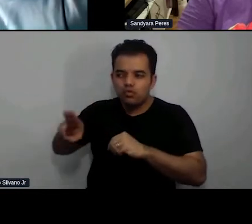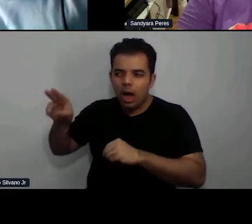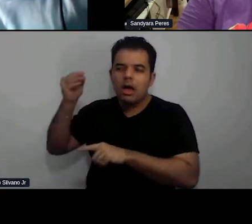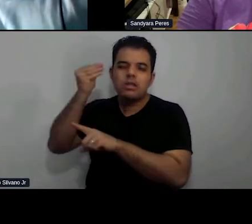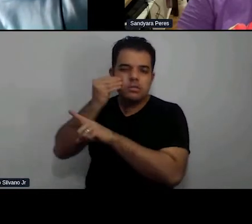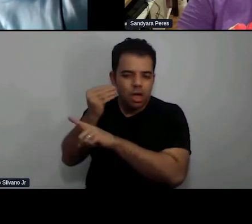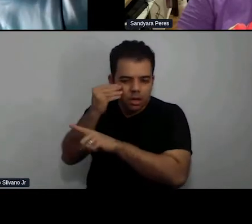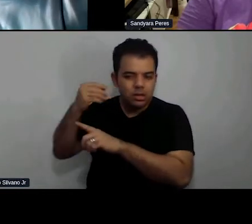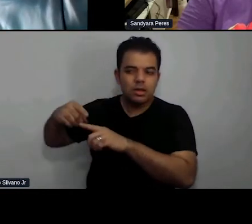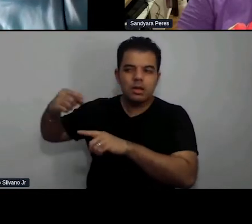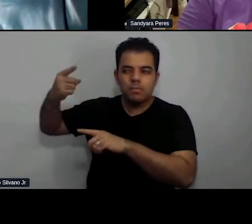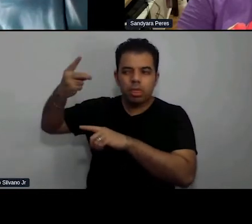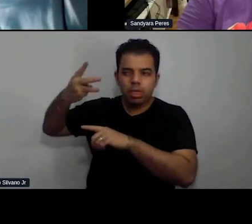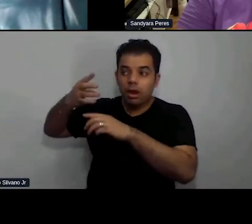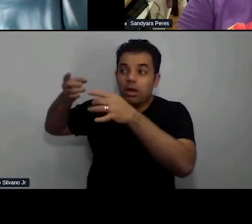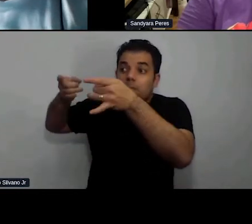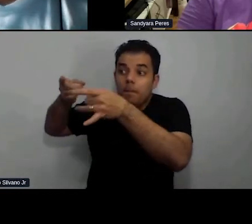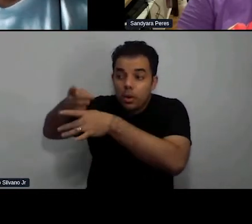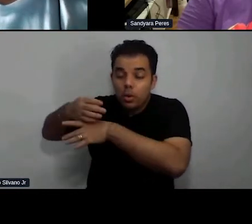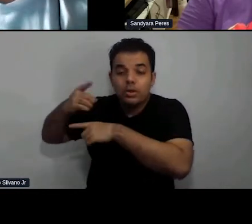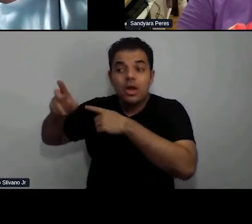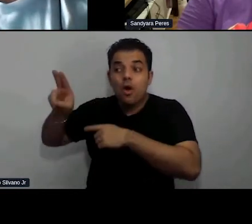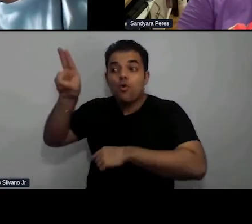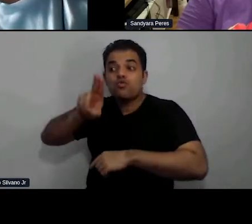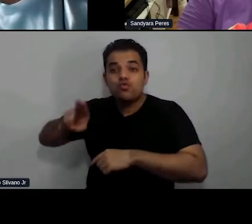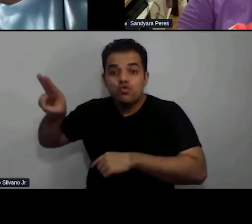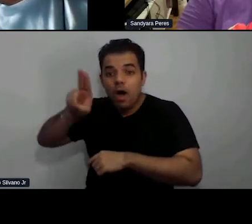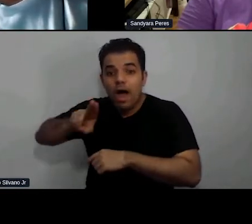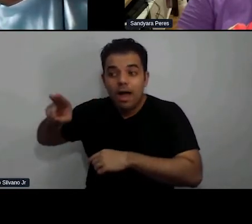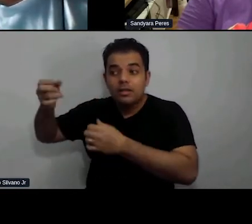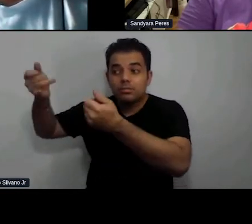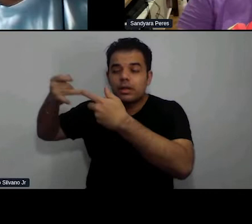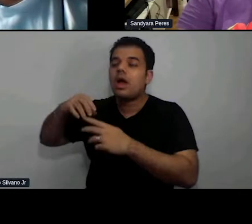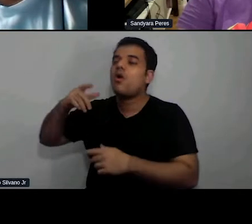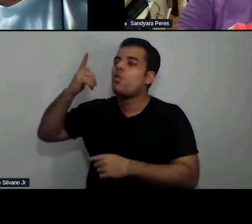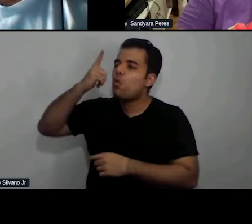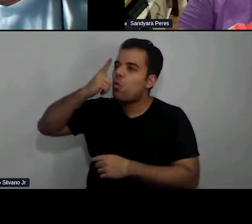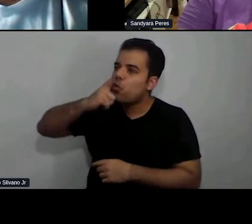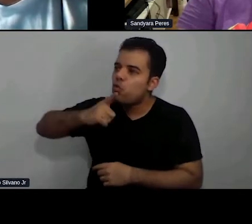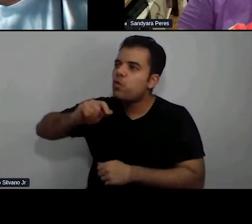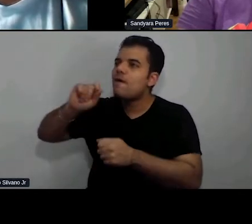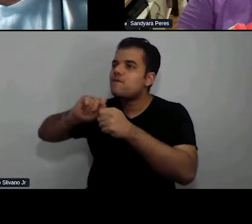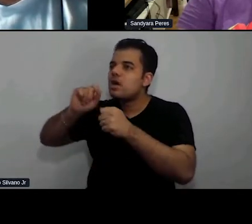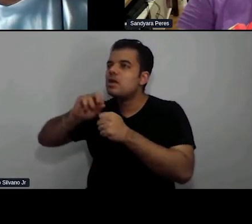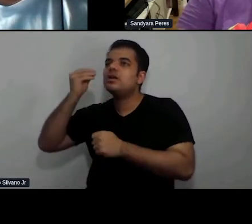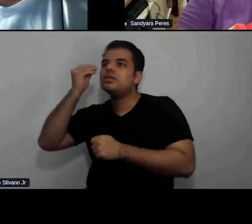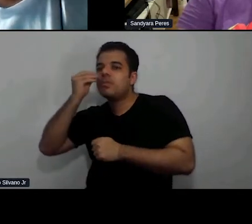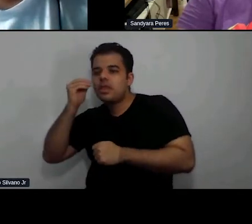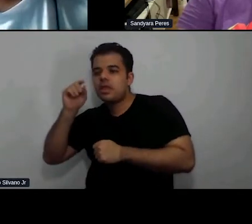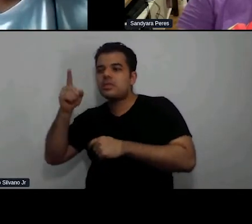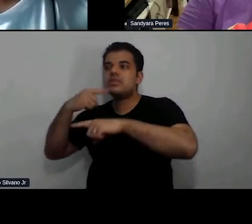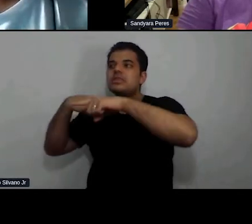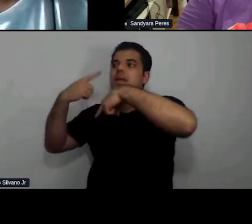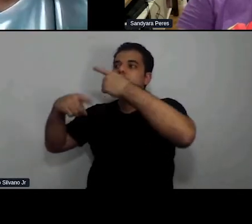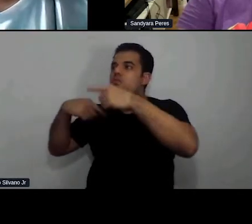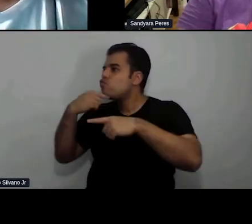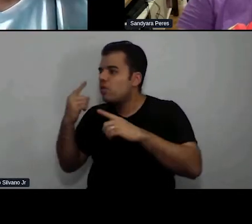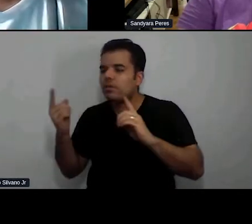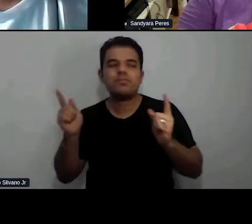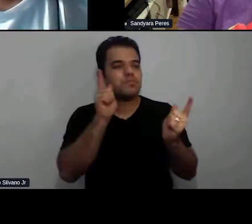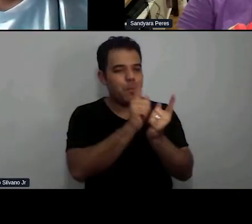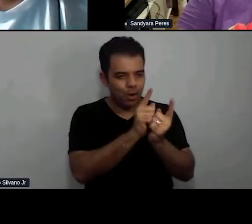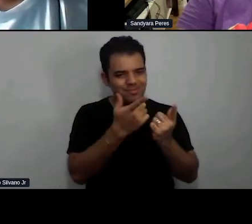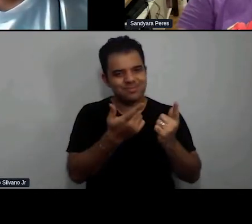usuários, para o usuário de fato falar, olha, eu consigo navegar, eu consigo fazer essa experiência aqui de retirar o meu dinheiro ali